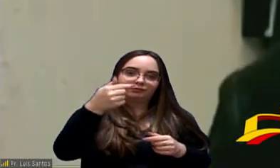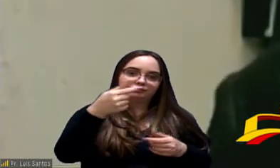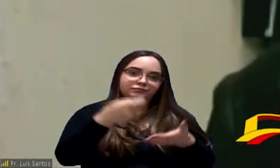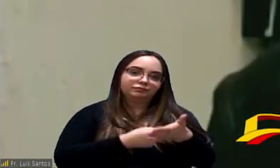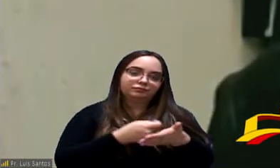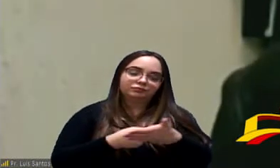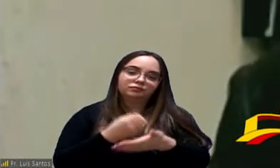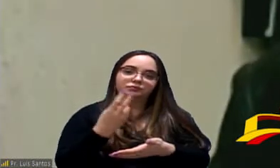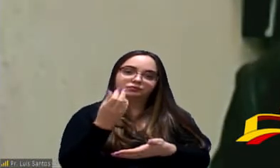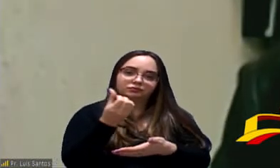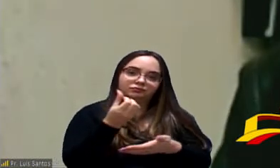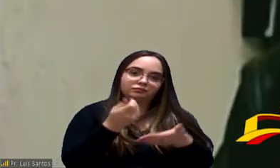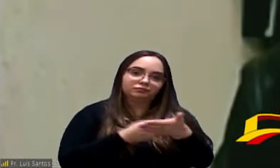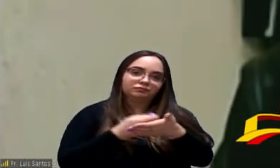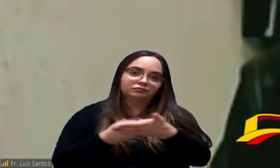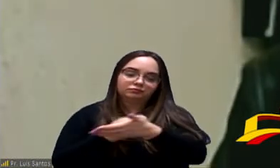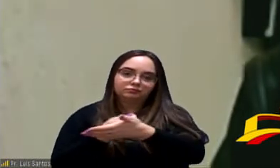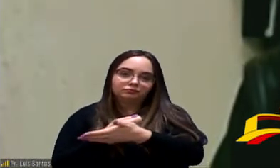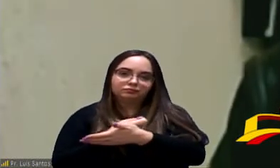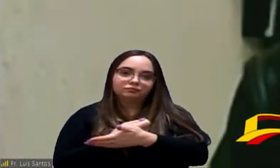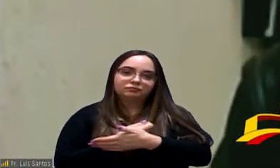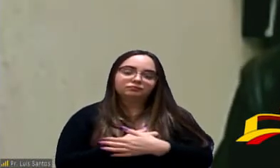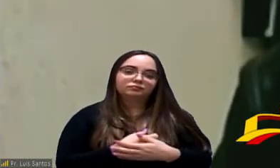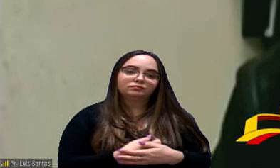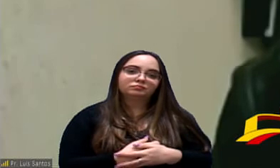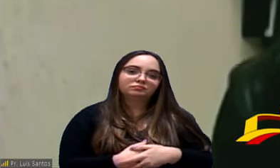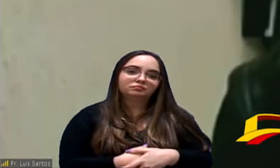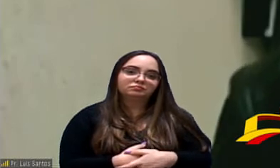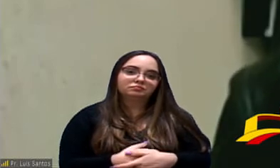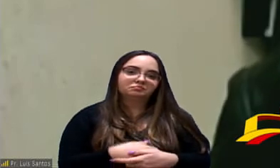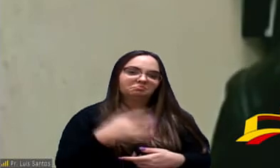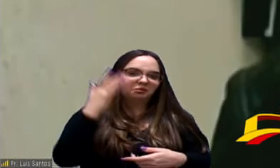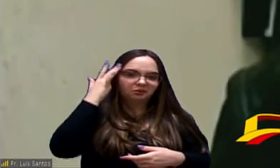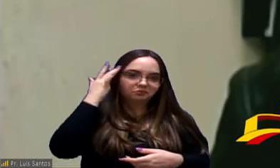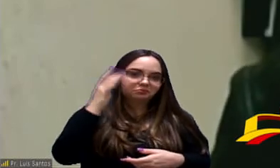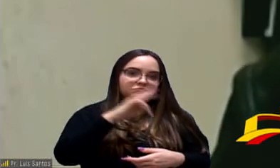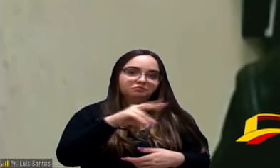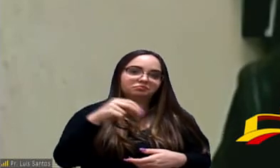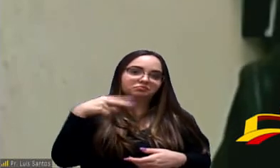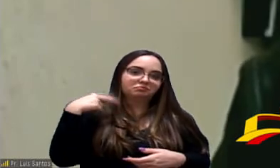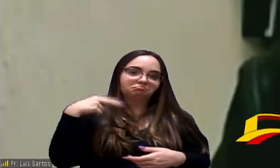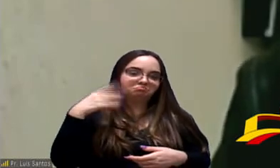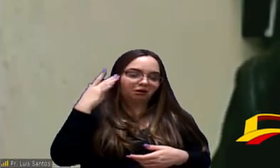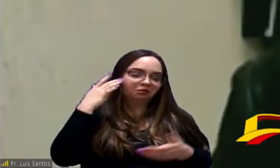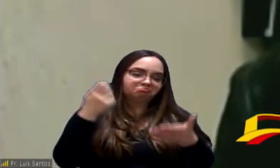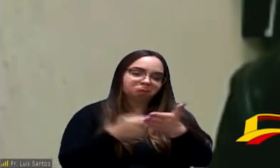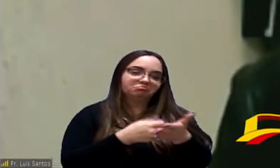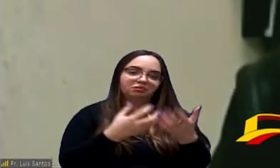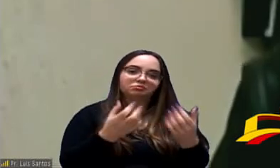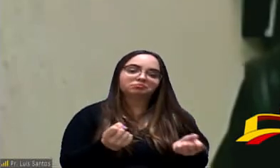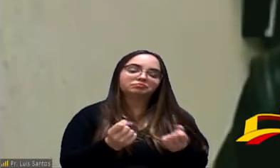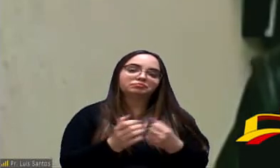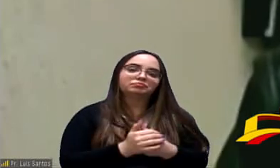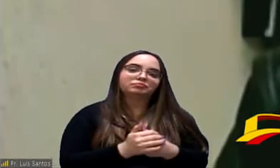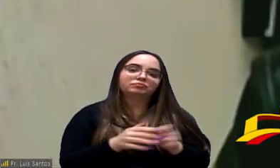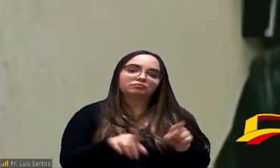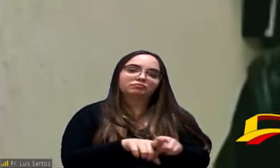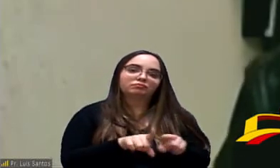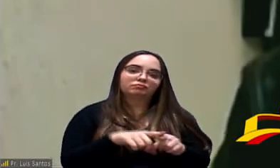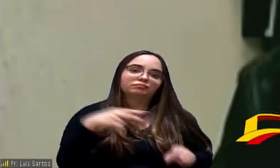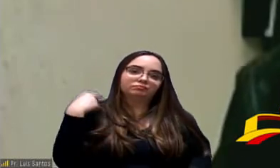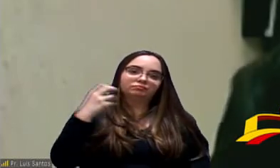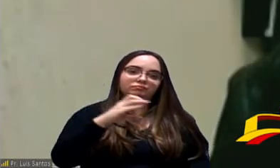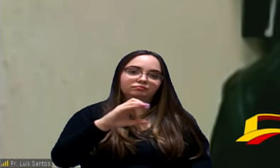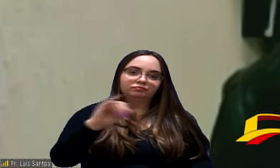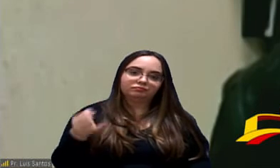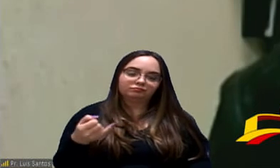seis assinaturas, você já se comprometeu, né? Acredito que vários vereadores não teriam nenhum problema, inclusive o vereador Cícero João,